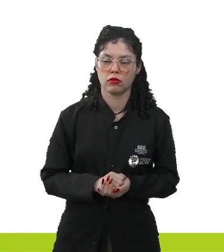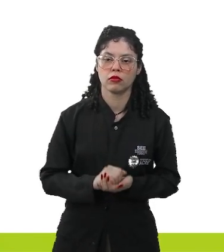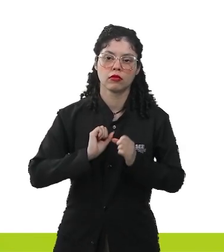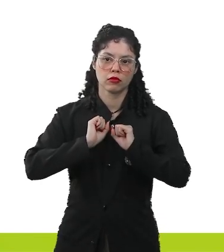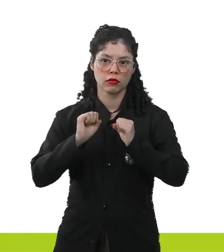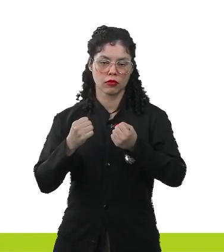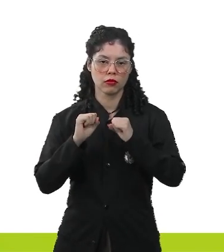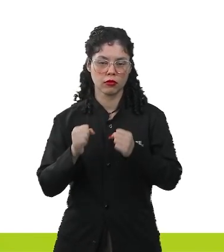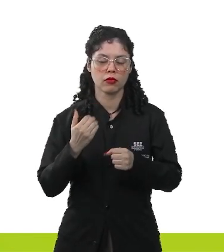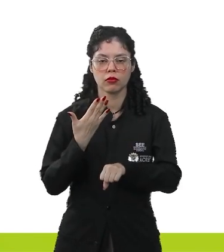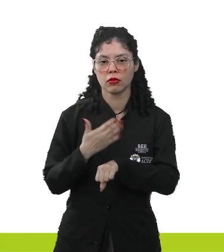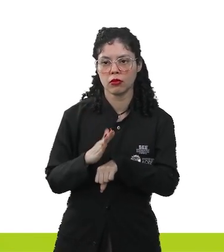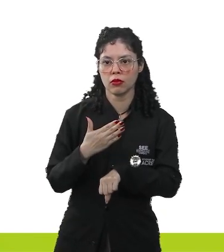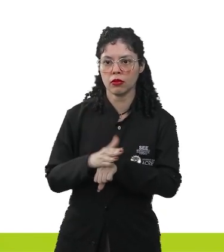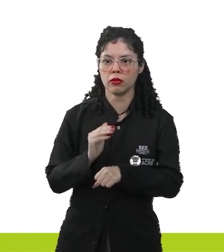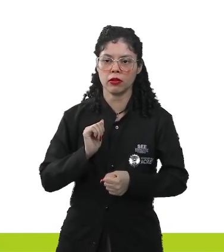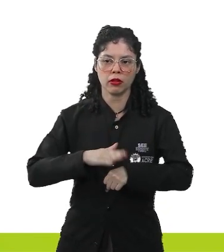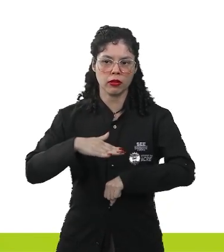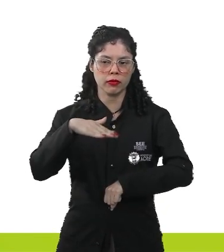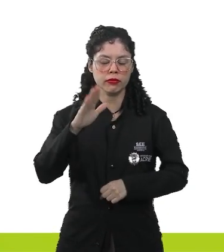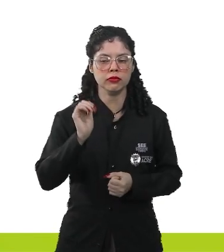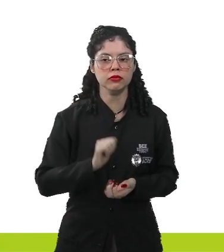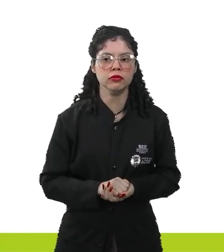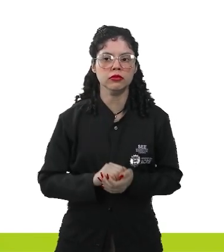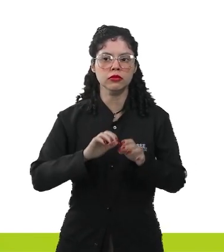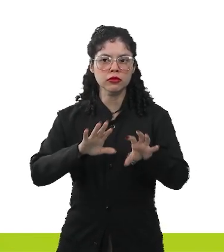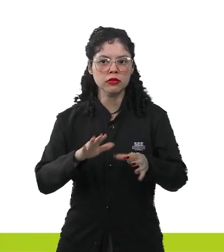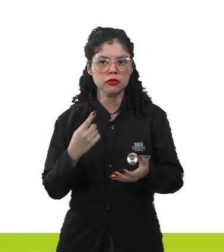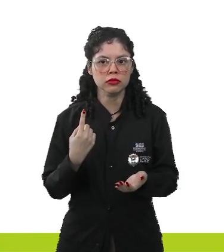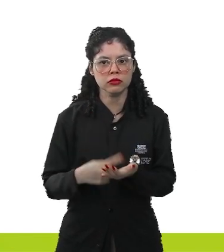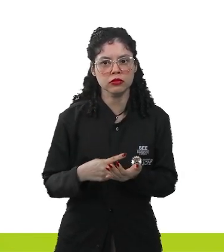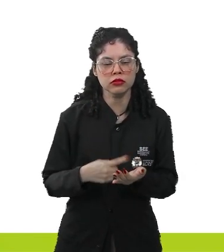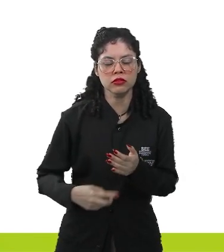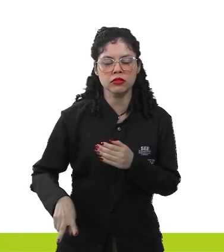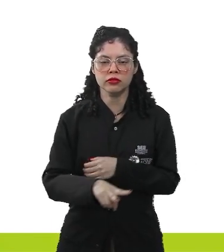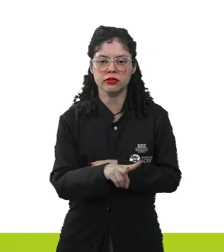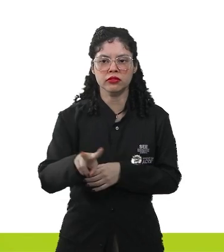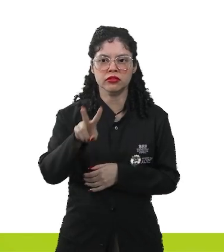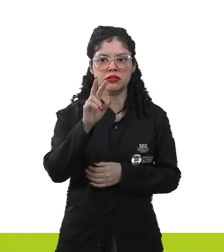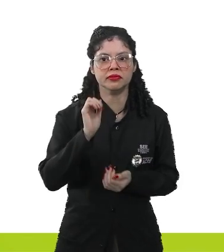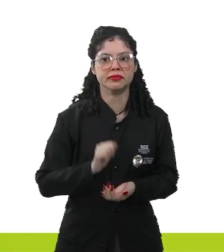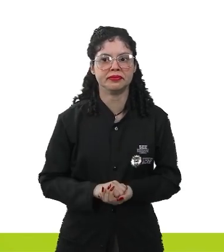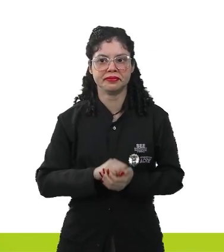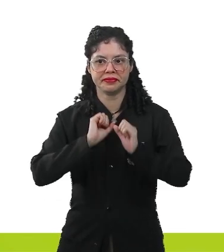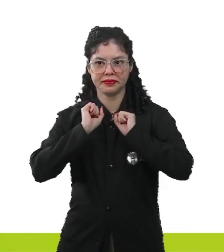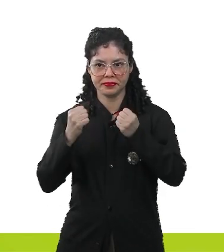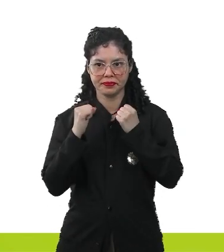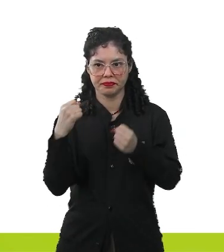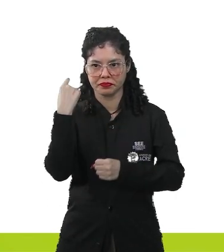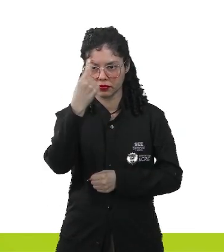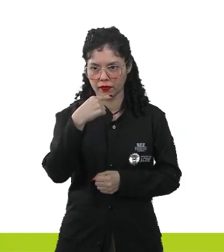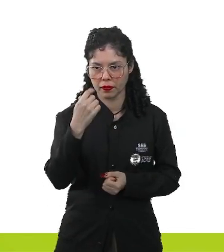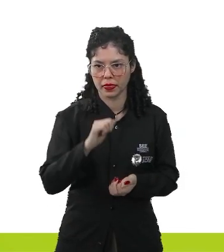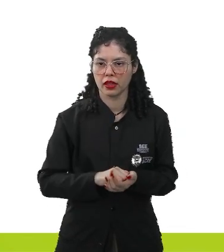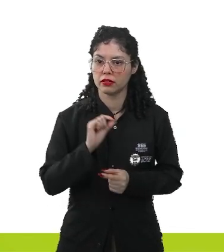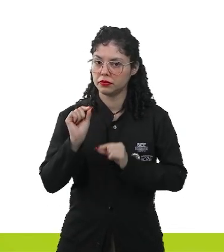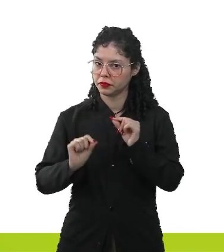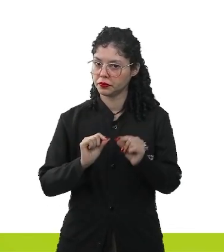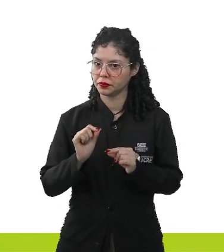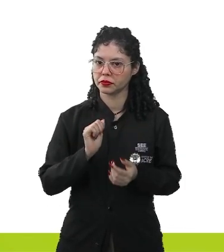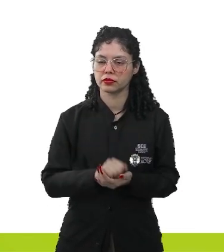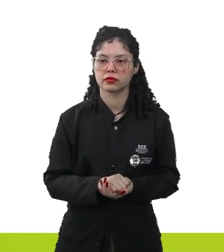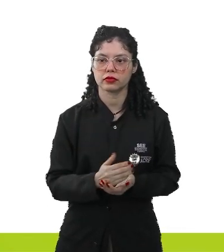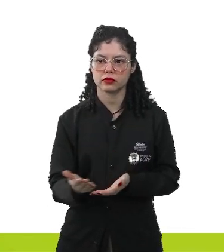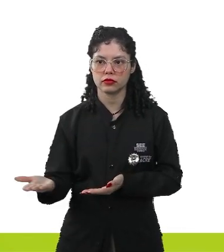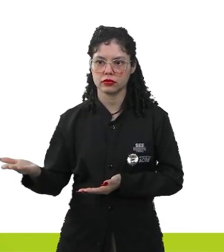atividades físicas praticadas for o maior. Para tanto, considera que os valores dos gastos calóricos das atividades por hora são os seguintes. Então,